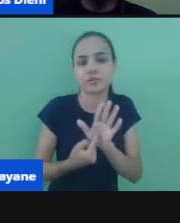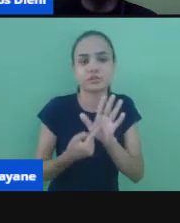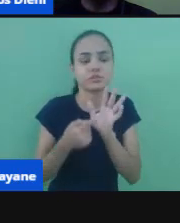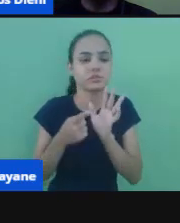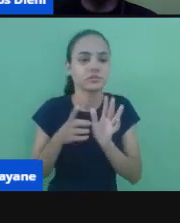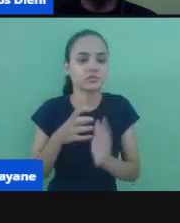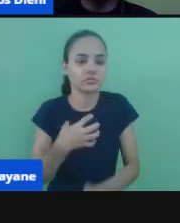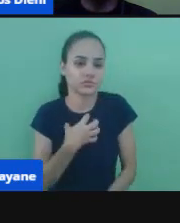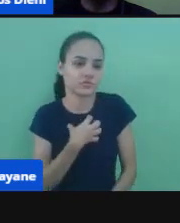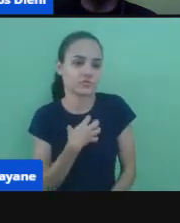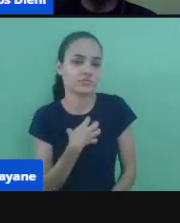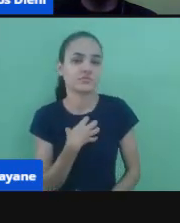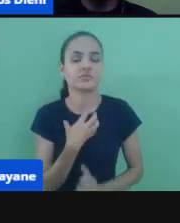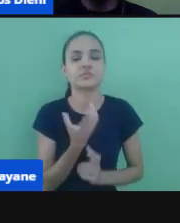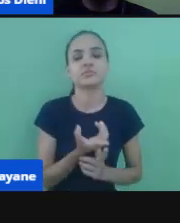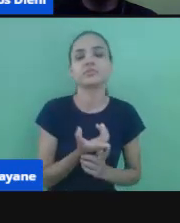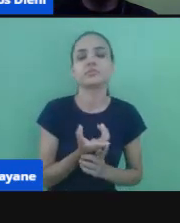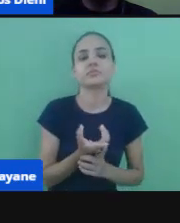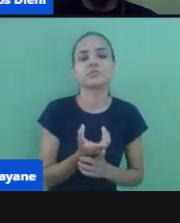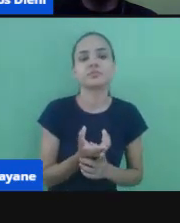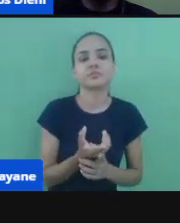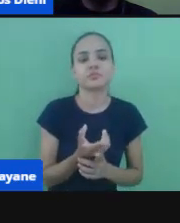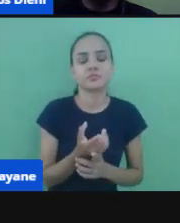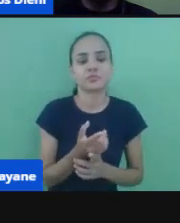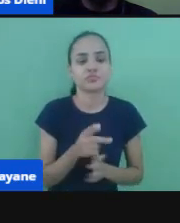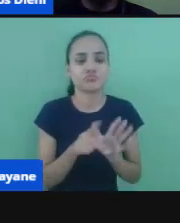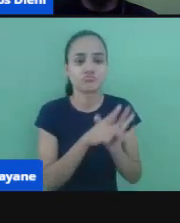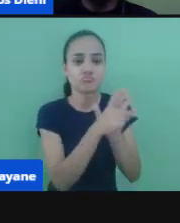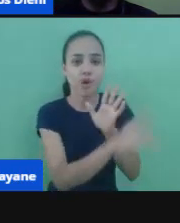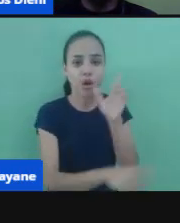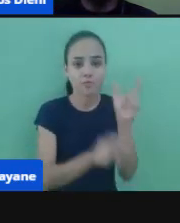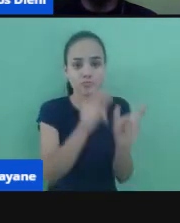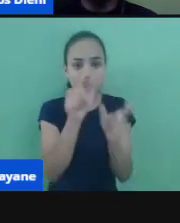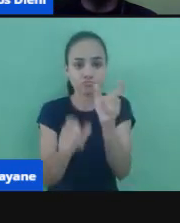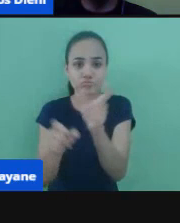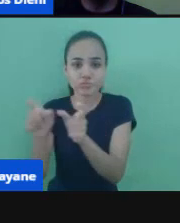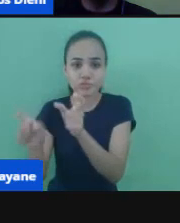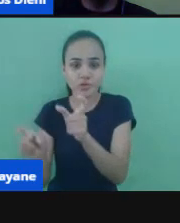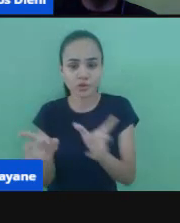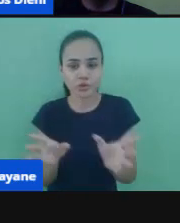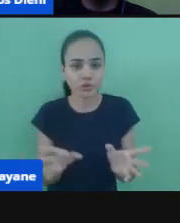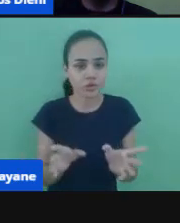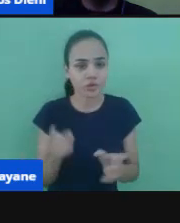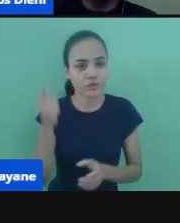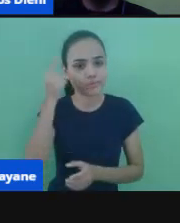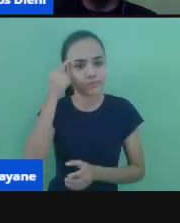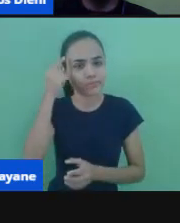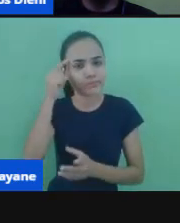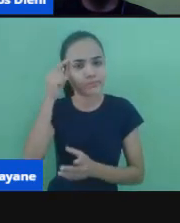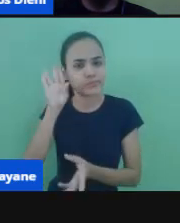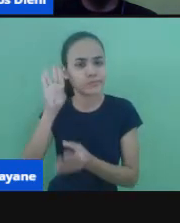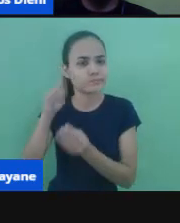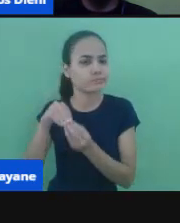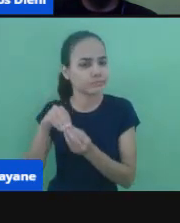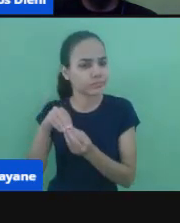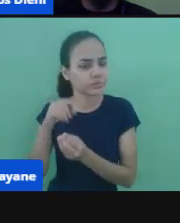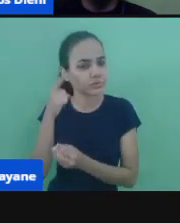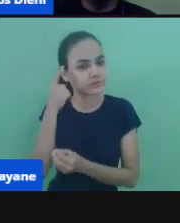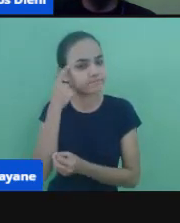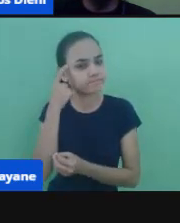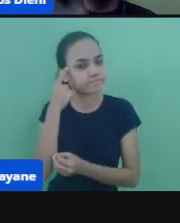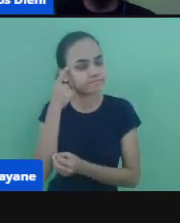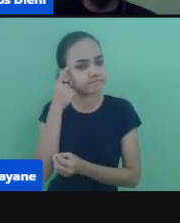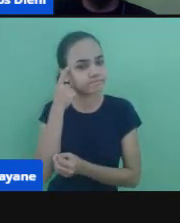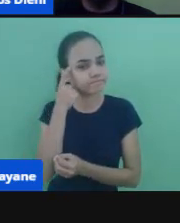tirem suas conclusões. Daí ele fala, é uma experiência visual sobre aproveitar a vida. O